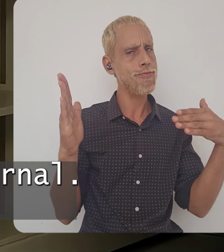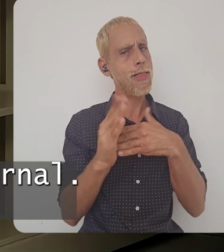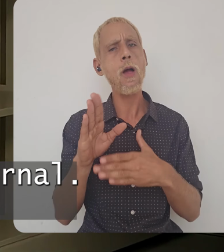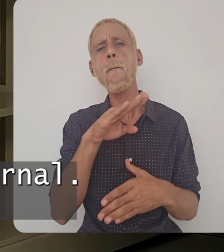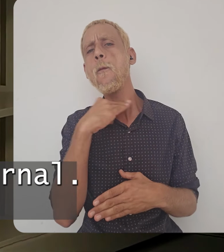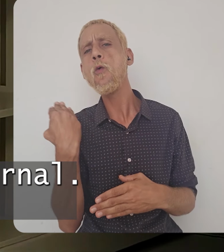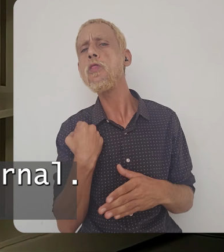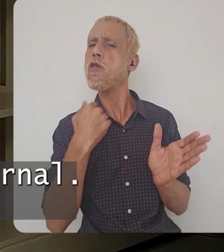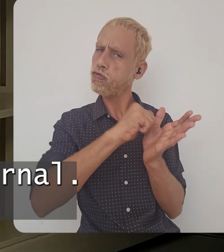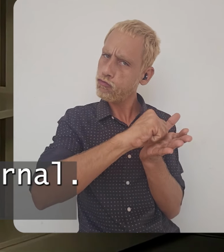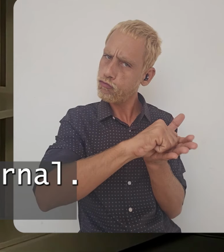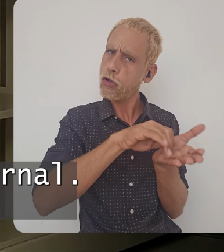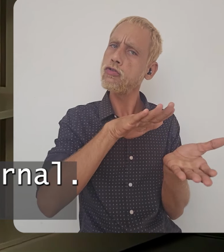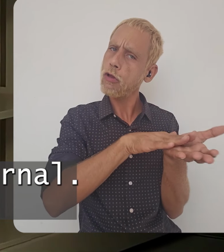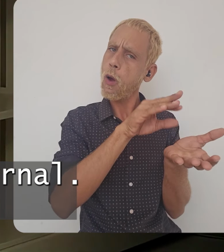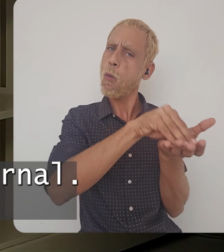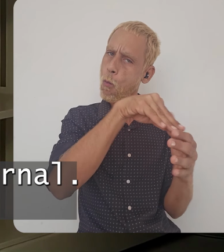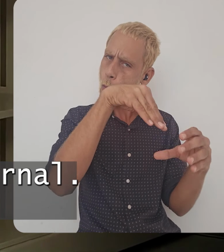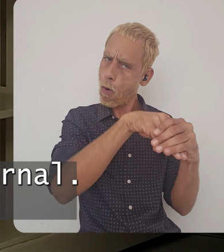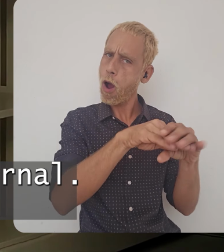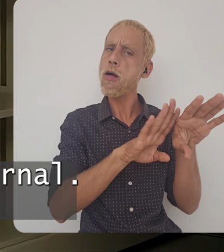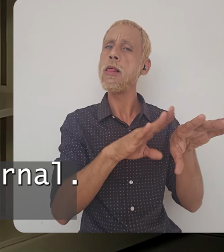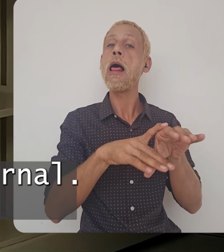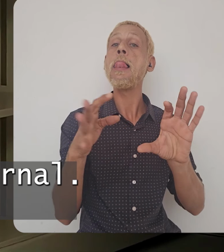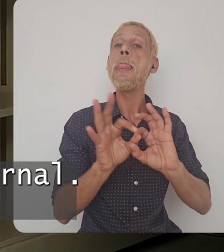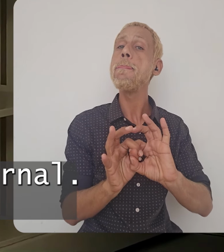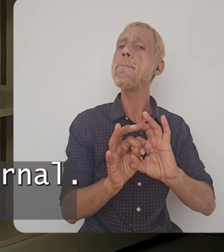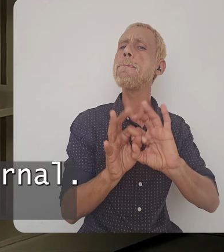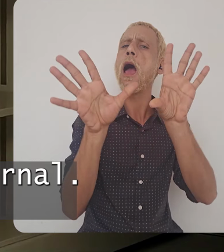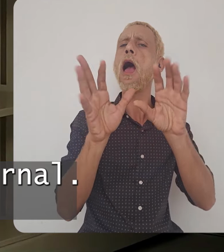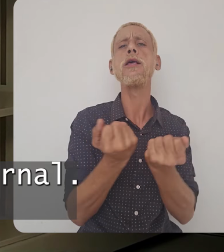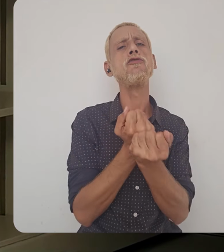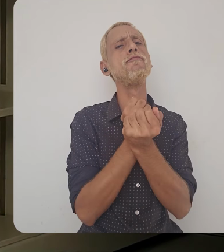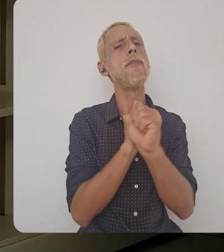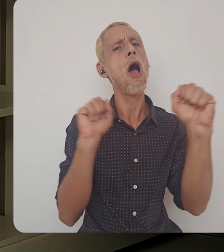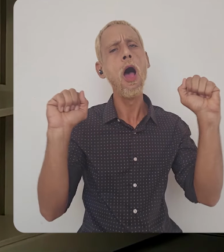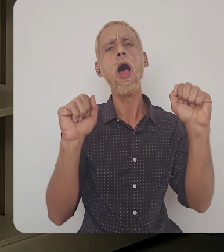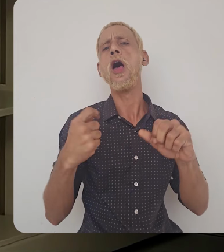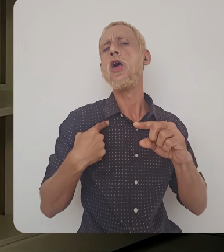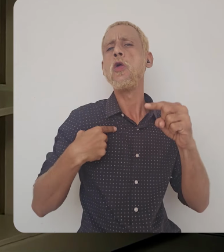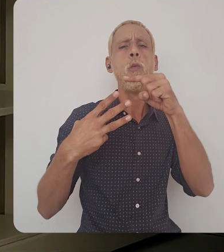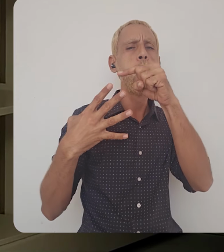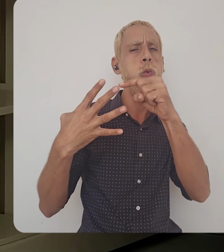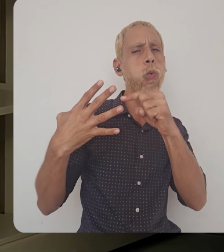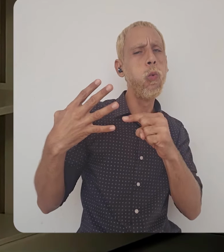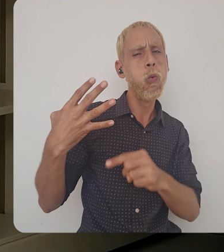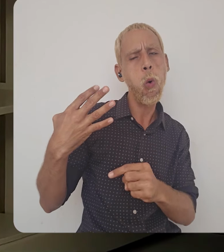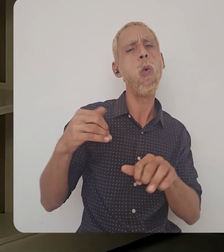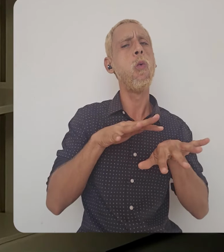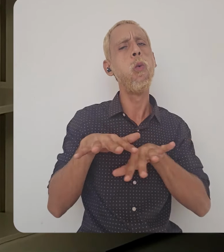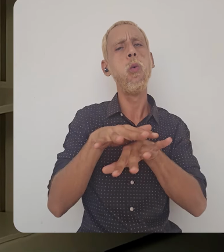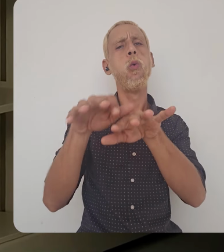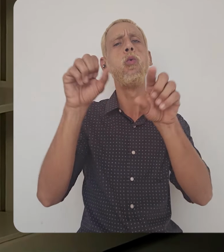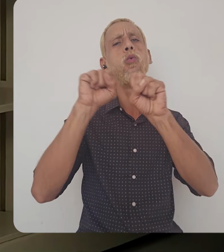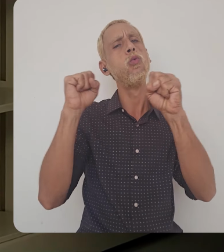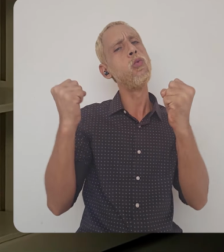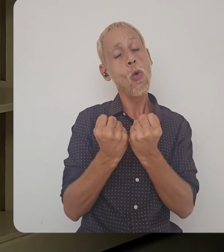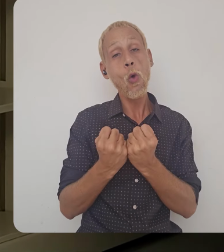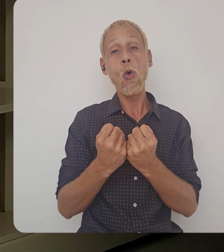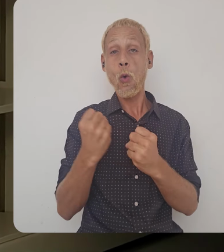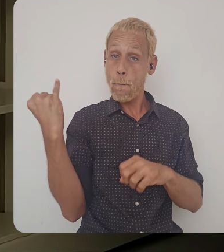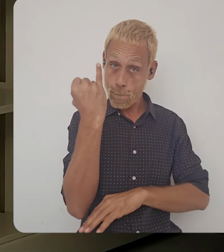lá registrado tudo nas páginas do jornal. A liberdade dos escravos, o fim da escravatura e tantos outros movimentos